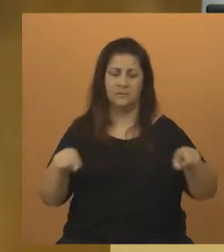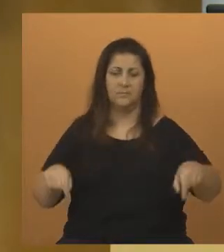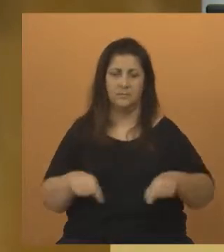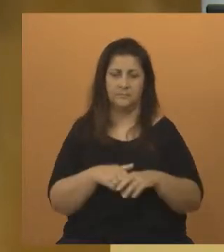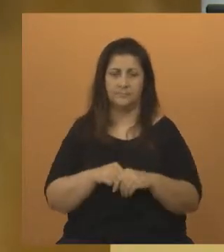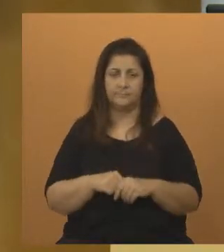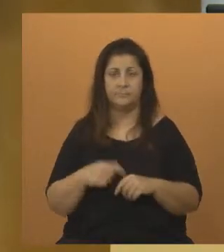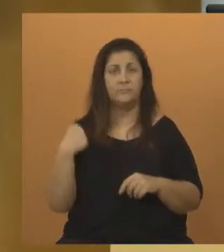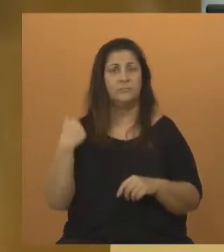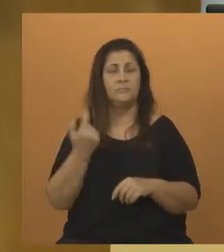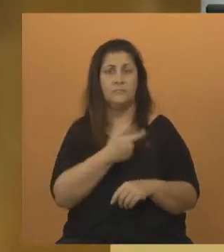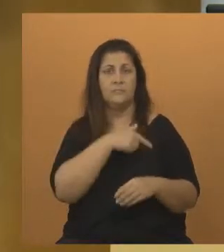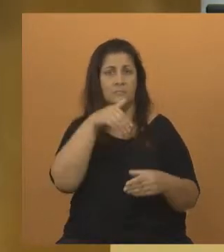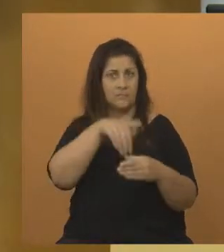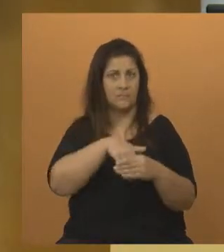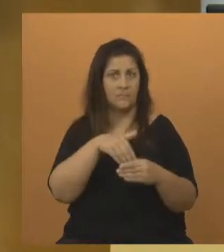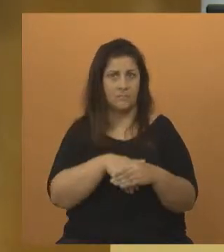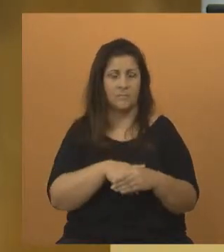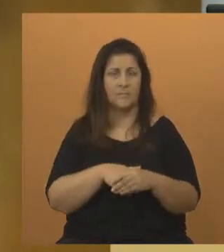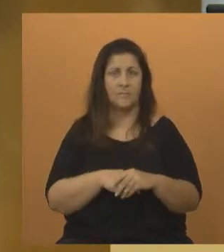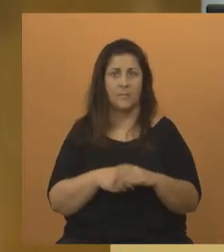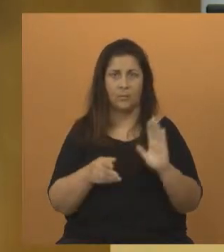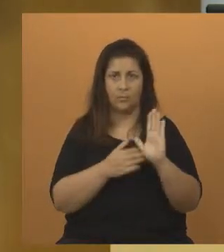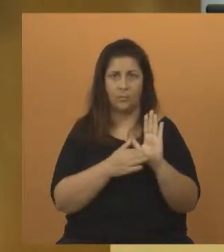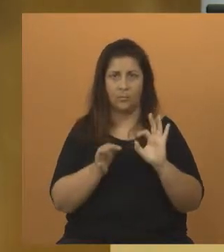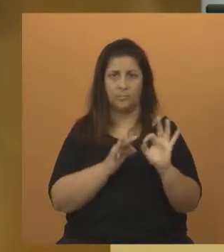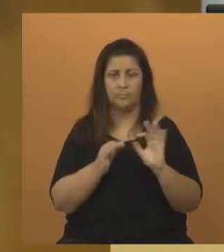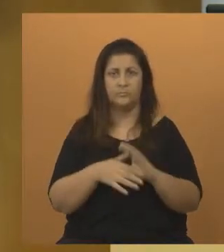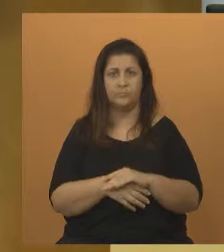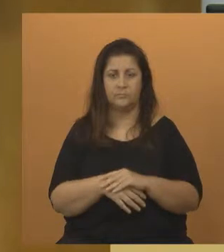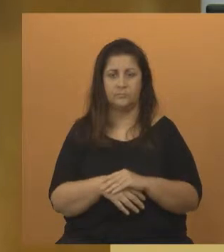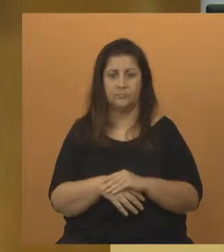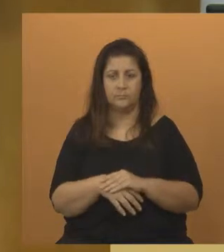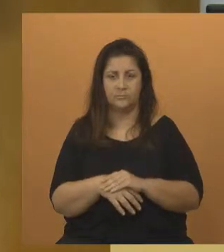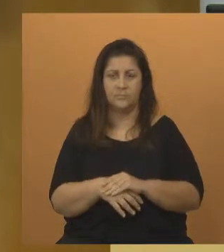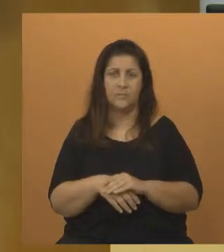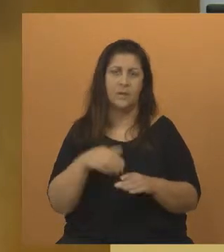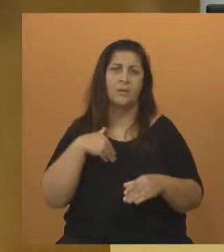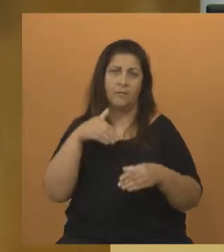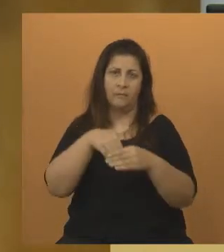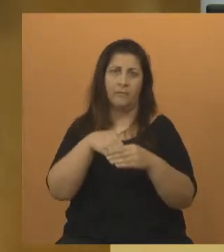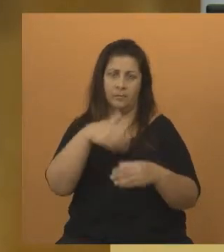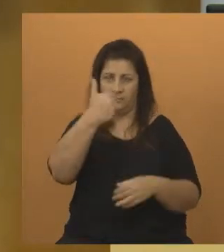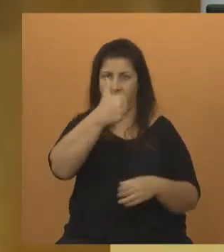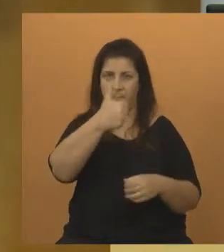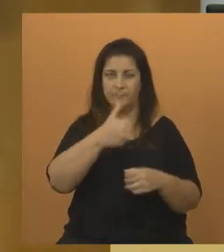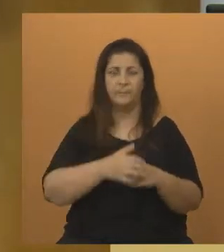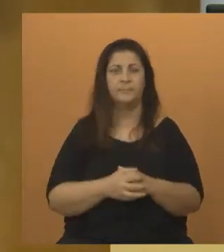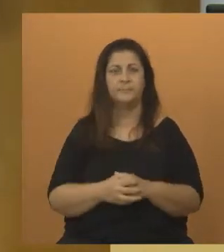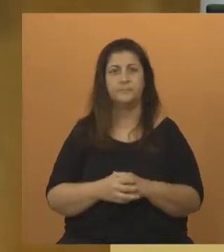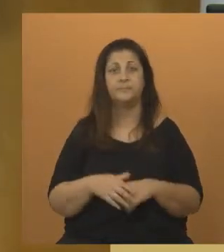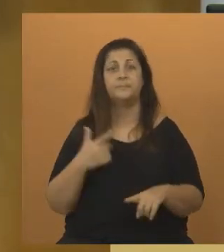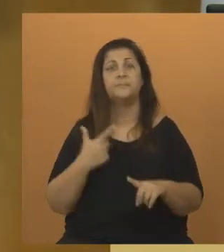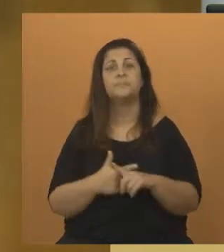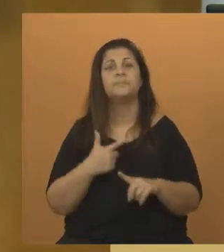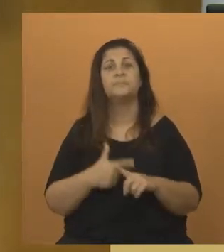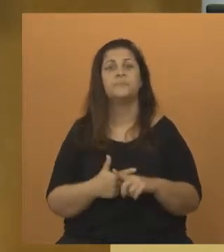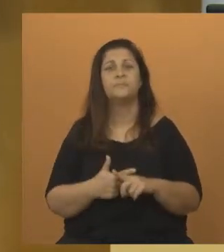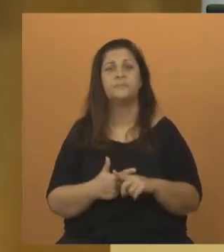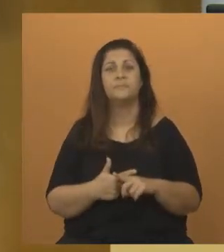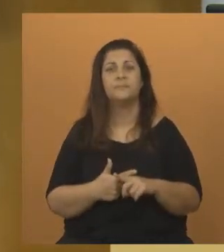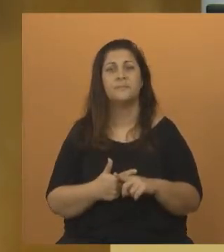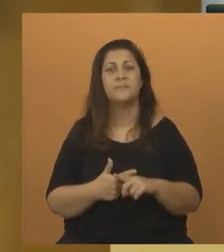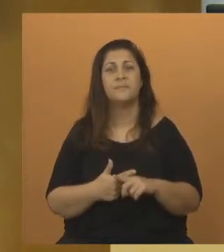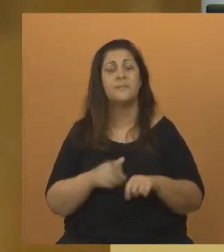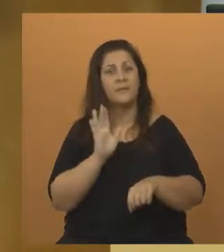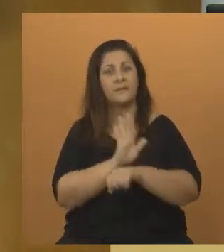Nós votando esse projeto aqui, eu já vou dizer que vou votar favorável, porque vai